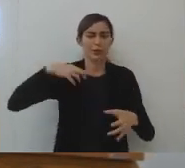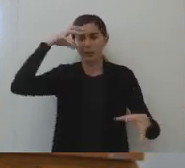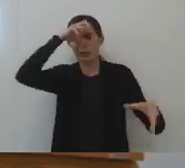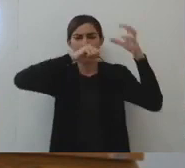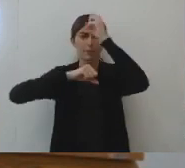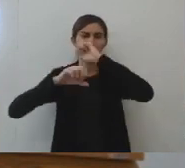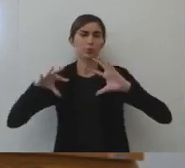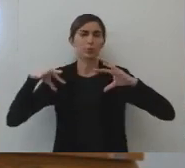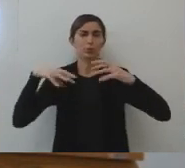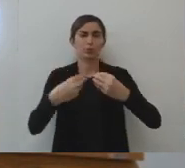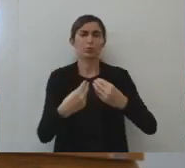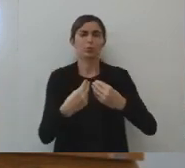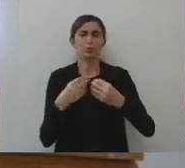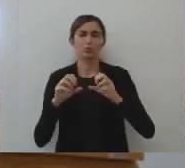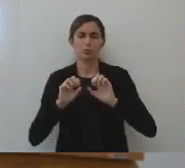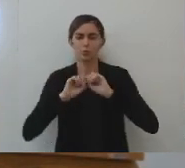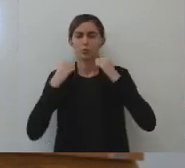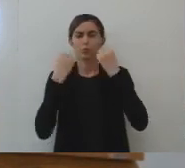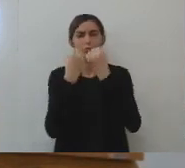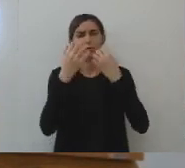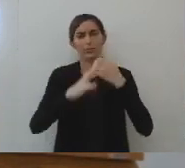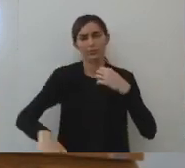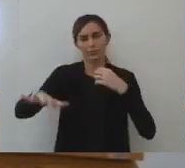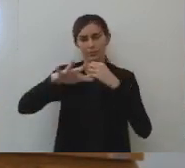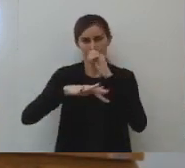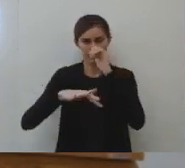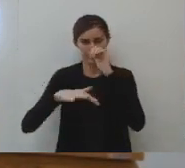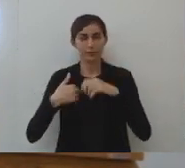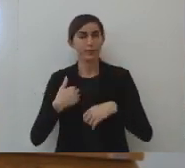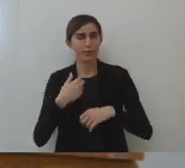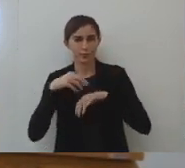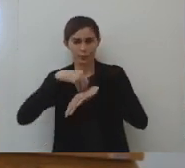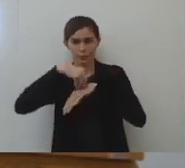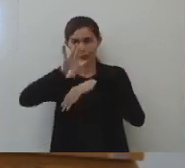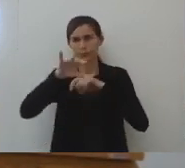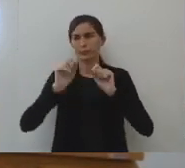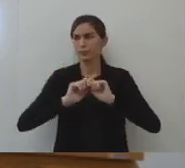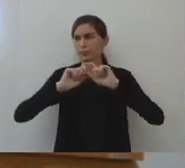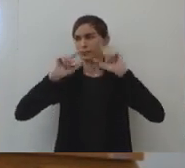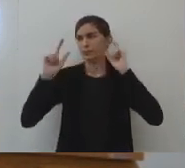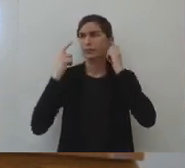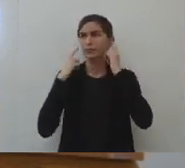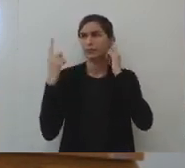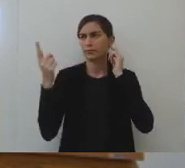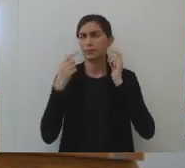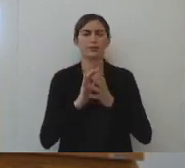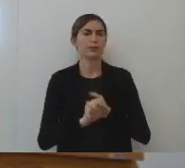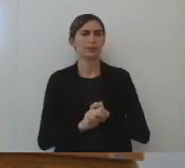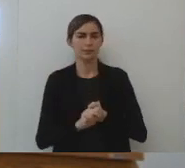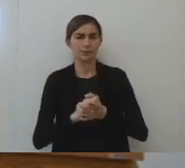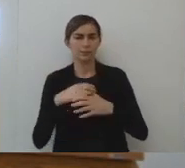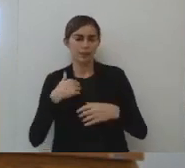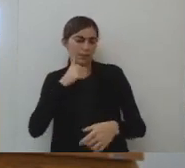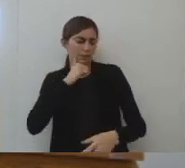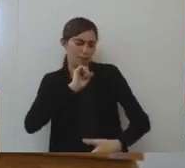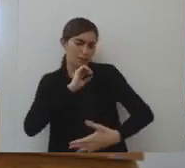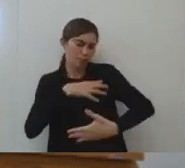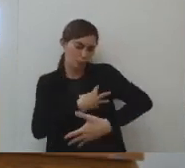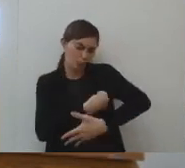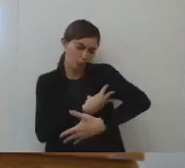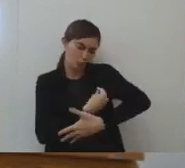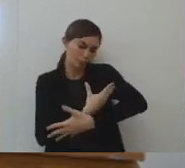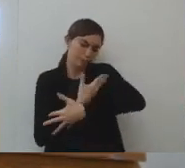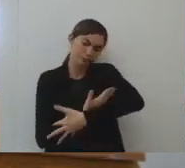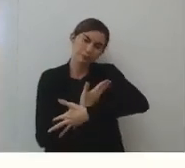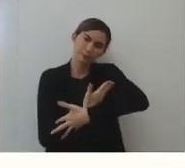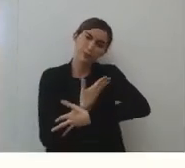em sociedade. E para a gente poder ilustrar isso, eu trago uma imagem, certo? Que é uma imagem que é uma mãe amamentando